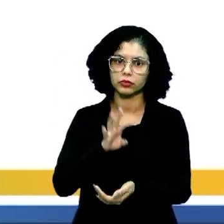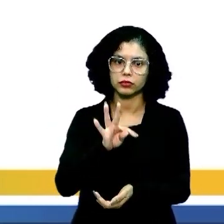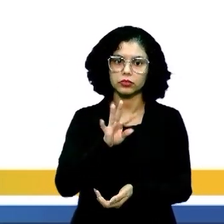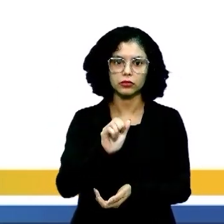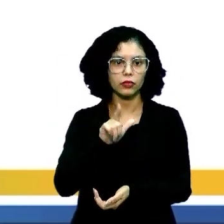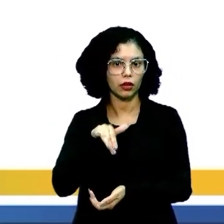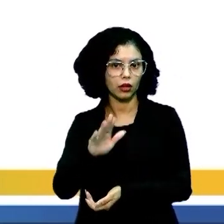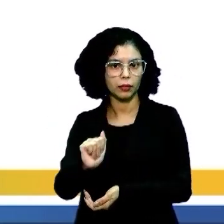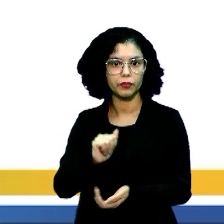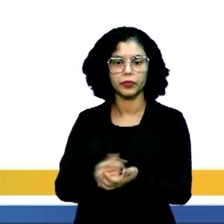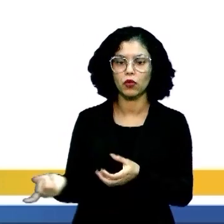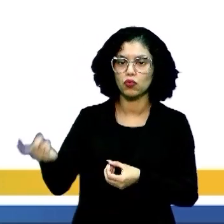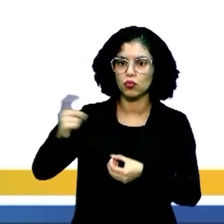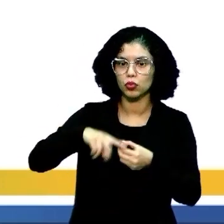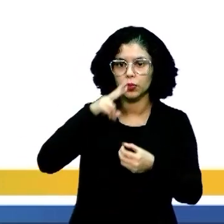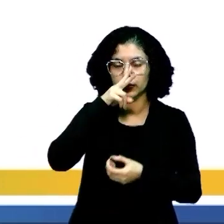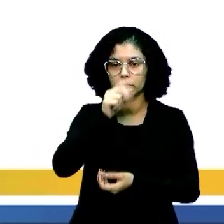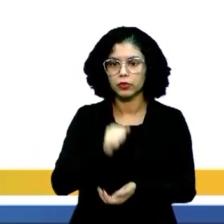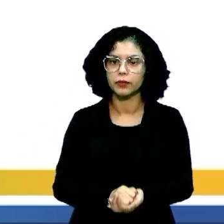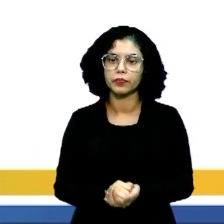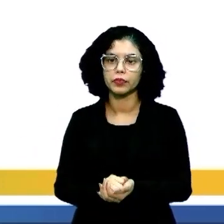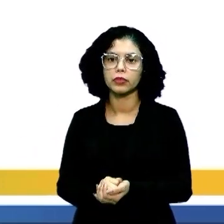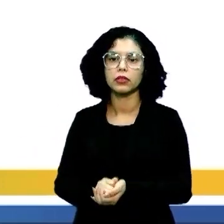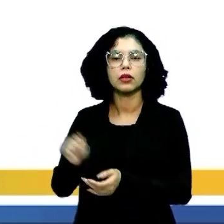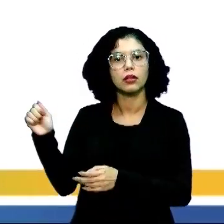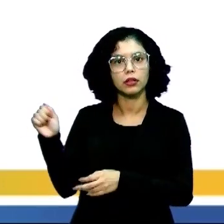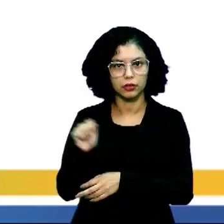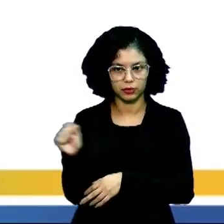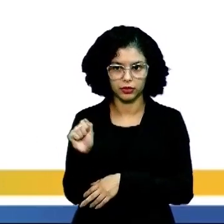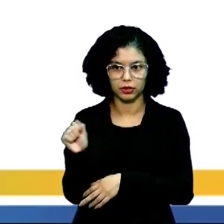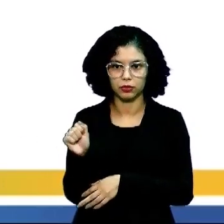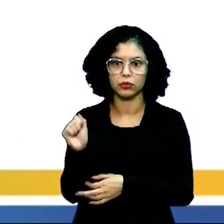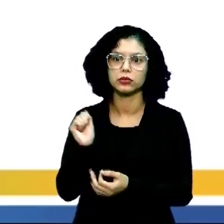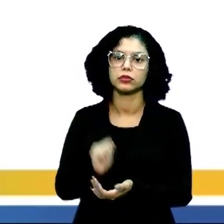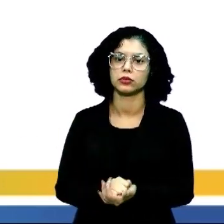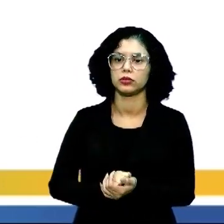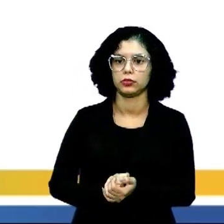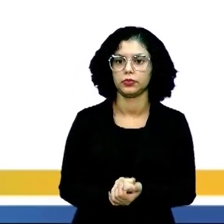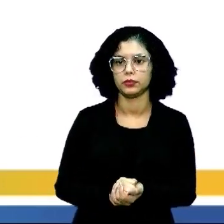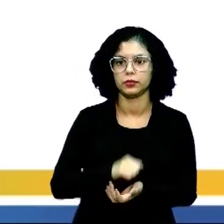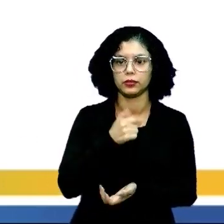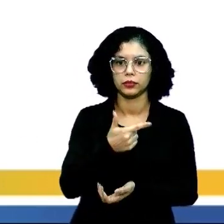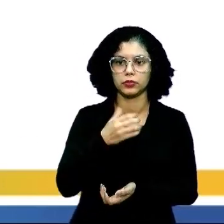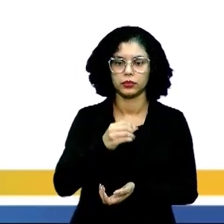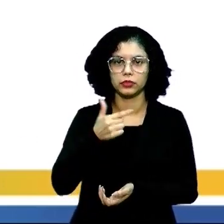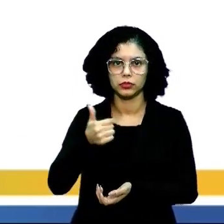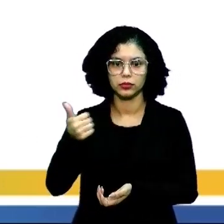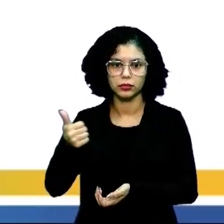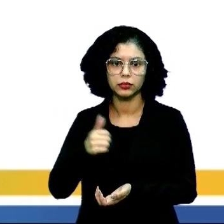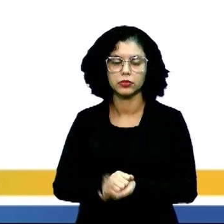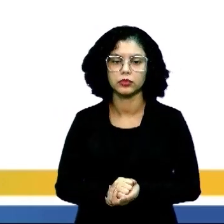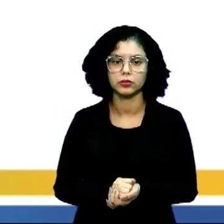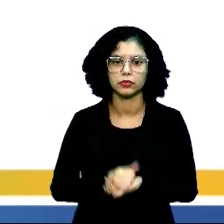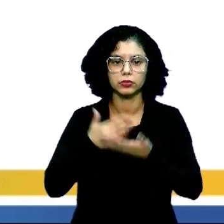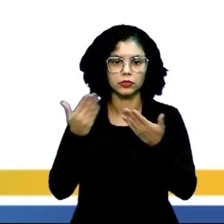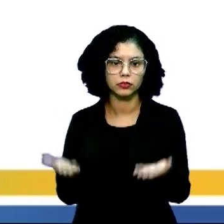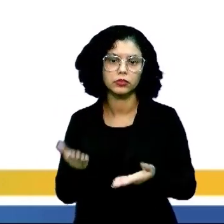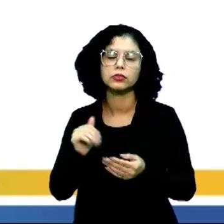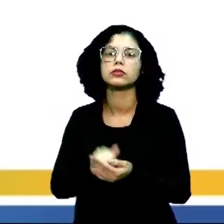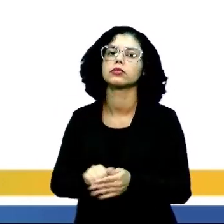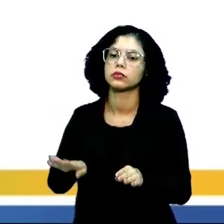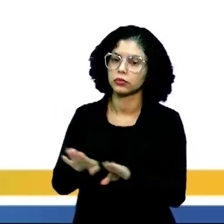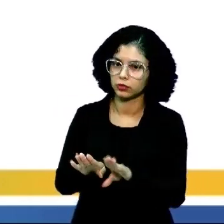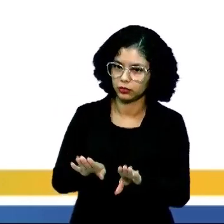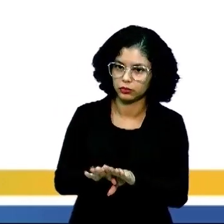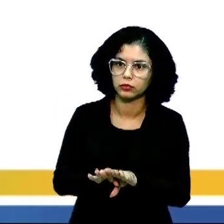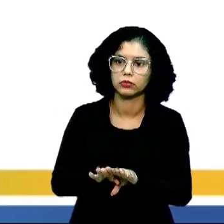Talibã acaba retornando o poder no Afeganistão em agosto de 2021, então bem